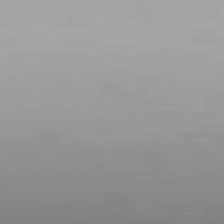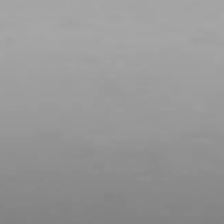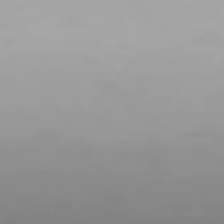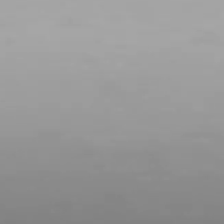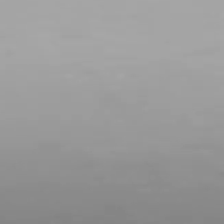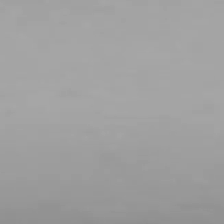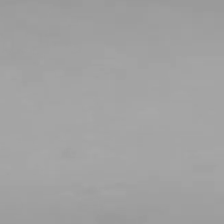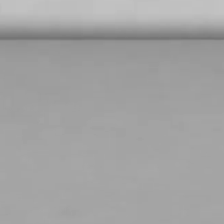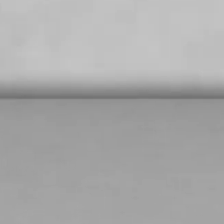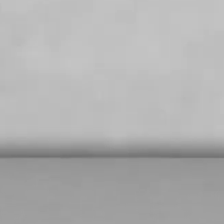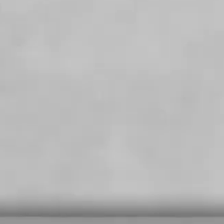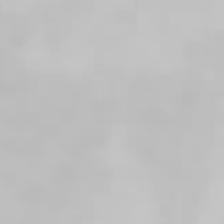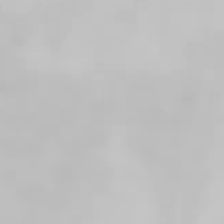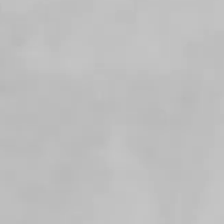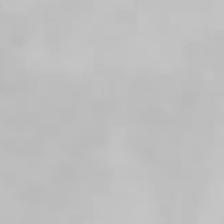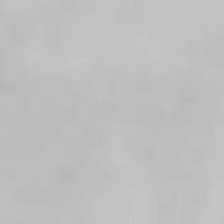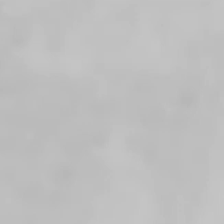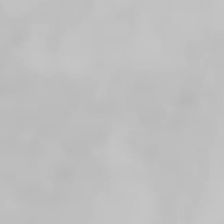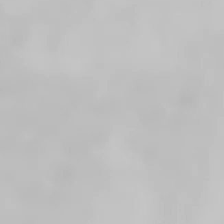rodrigo antônio